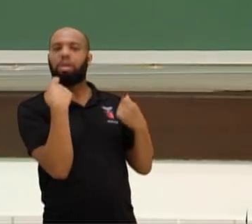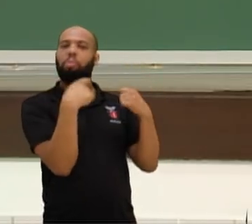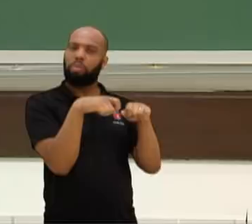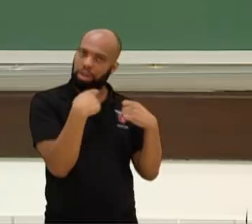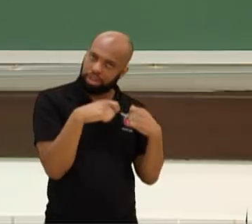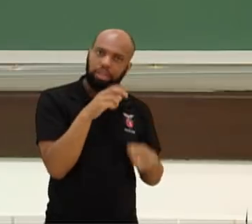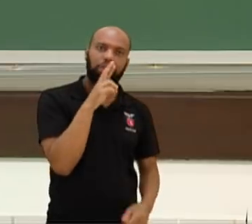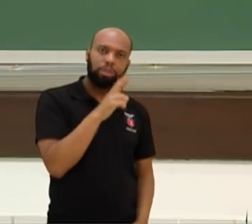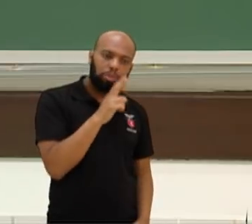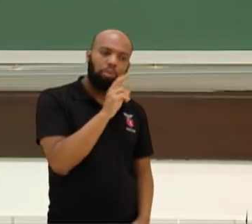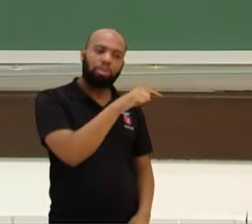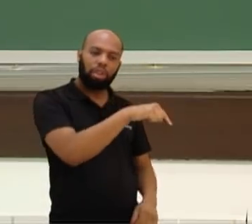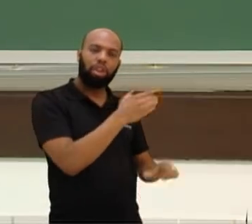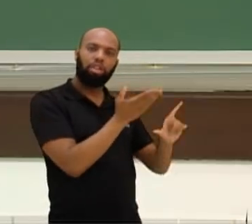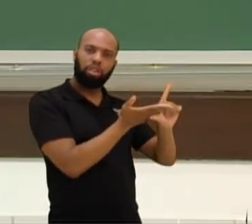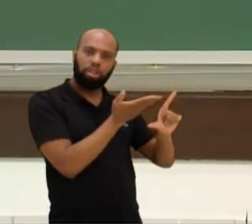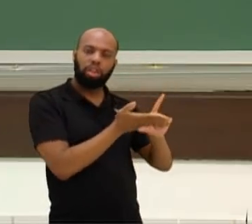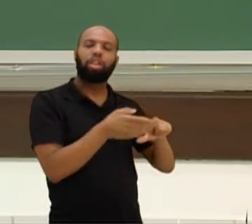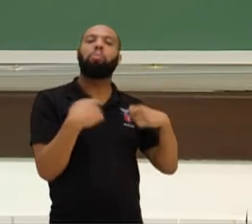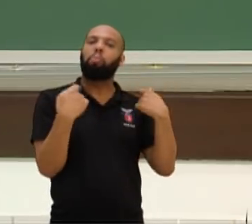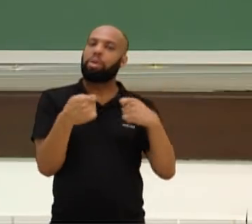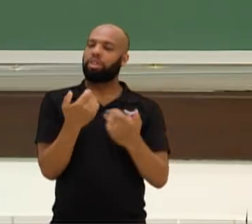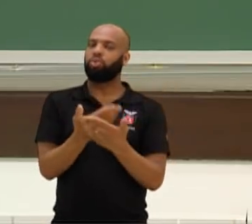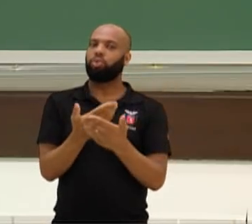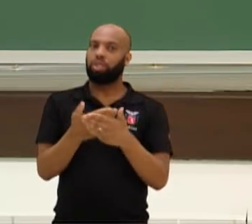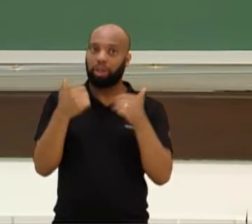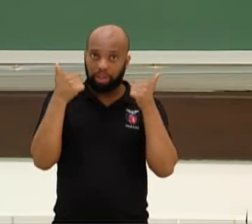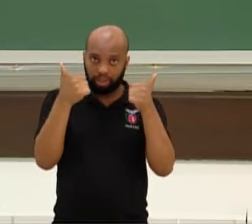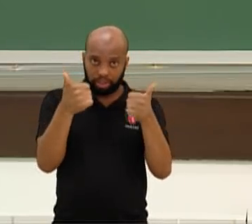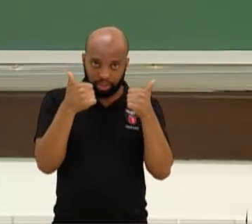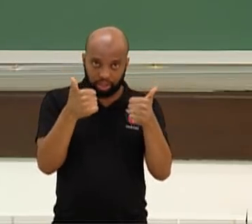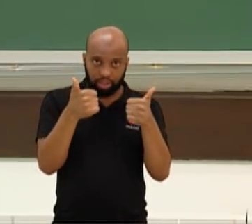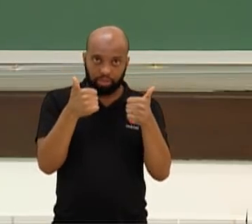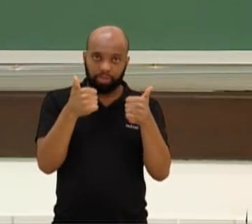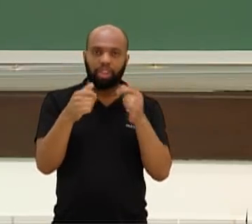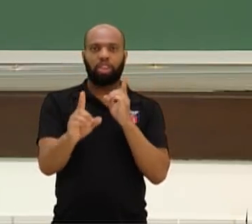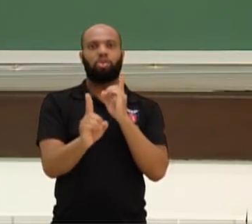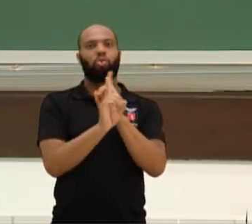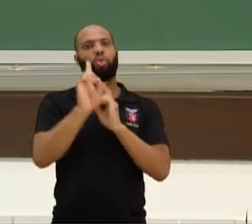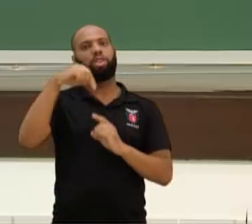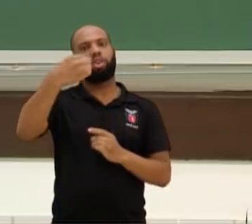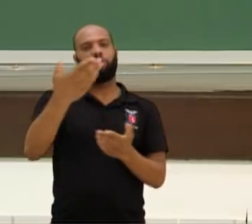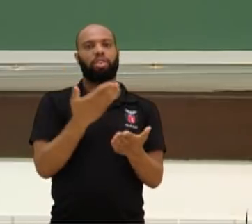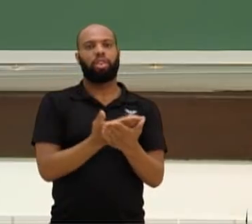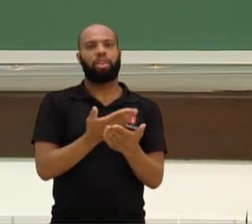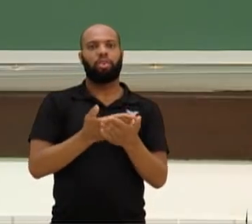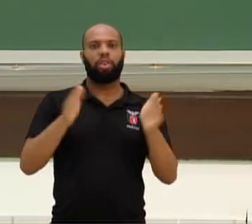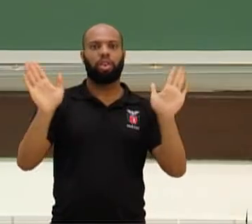questõezinhas, não deixem de estudar, certo, pessoal? Então, nos vemos na próxima